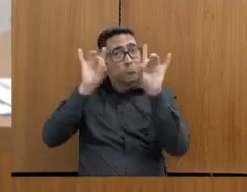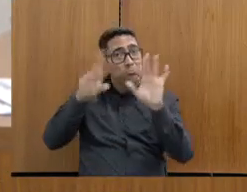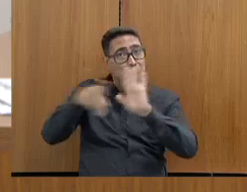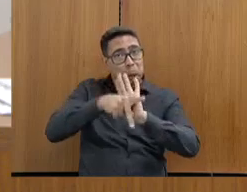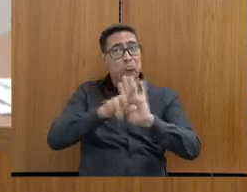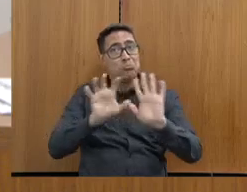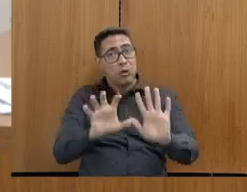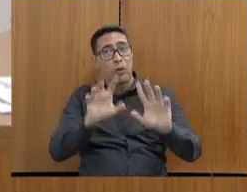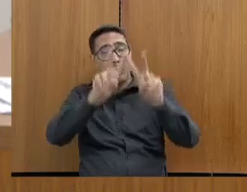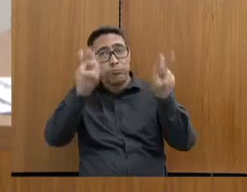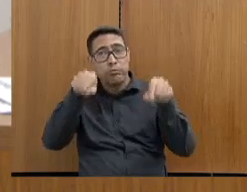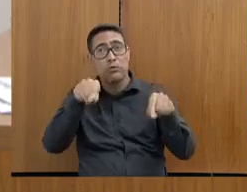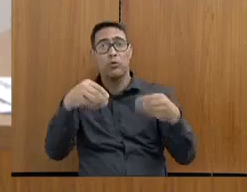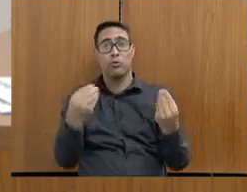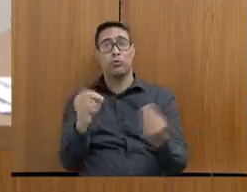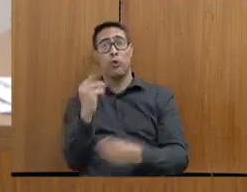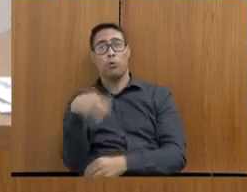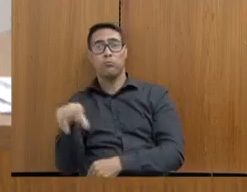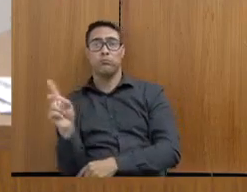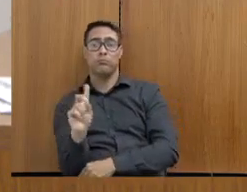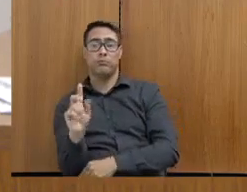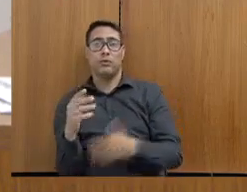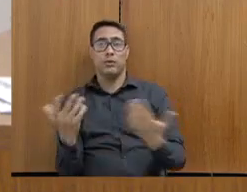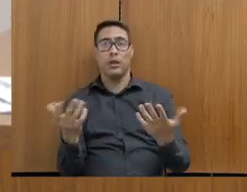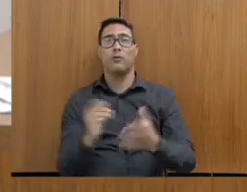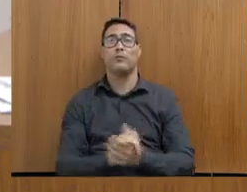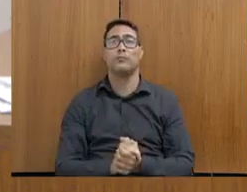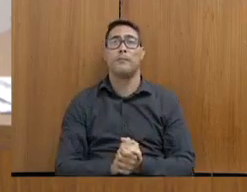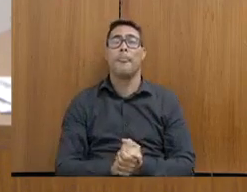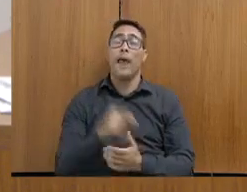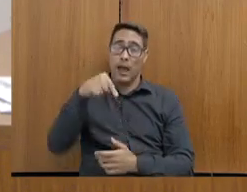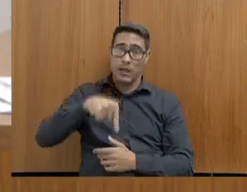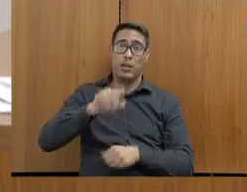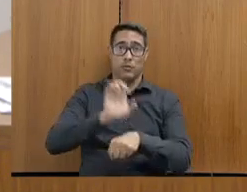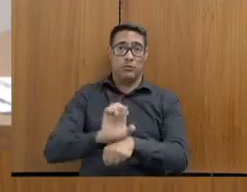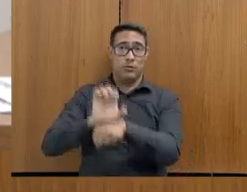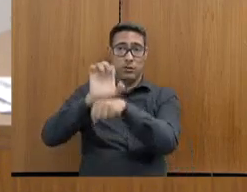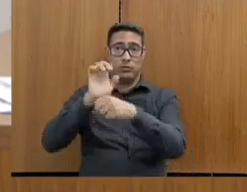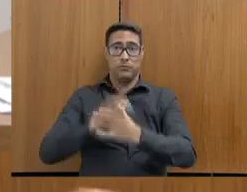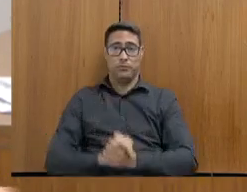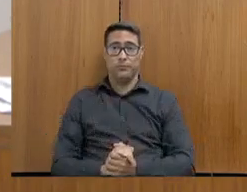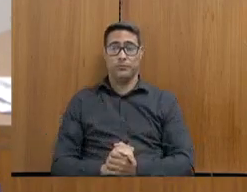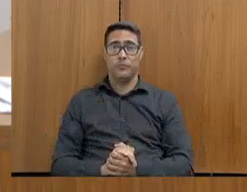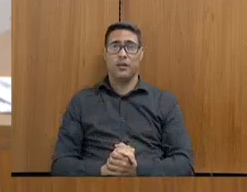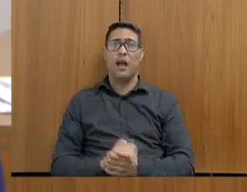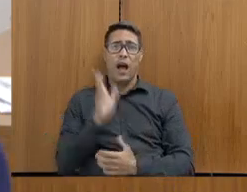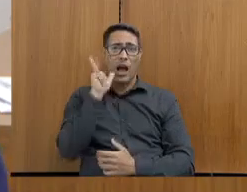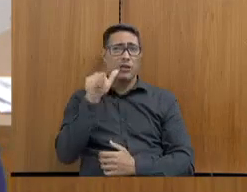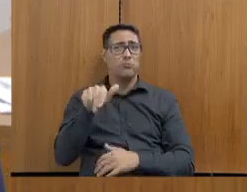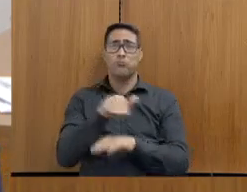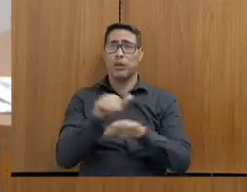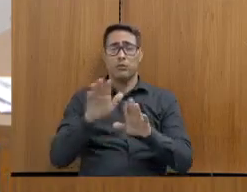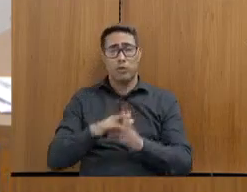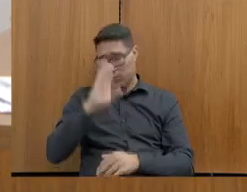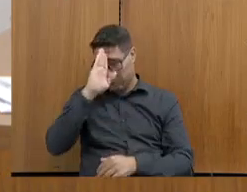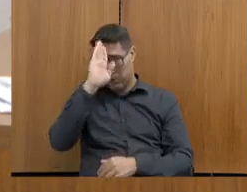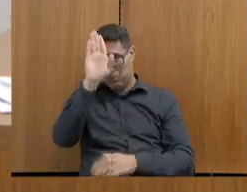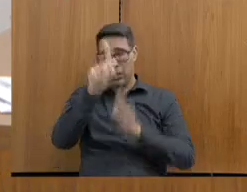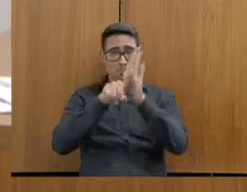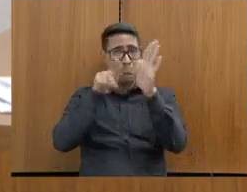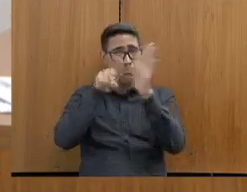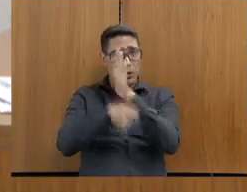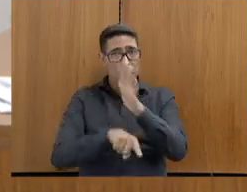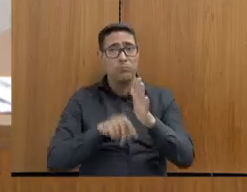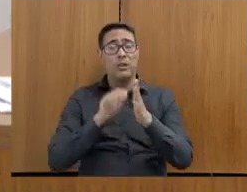especializado no enfrentamento a violência contra mulher no nosso estado bom acho que são essas principais perguntas